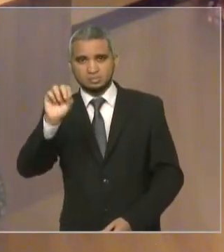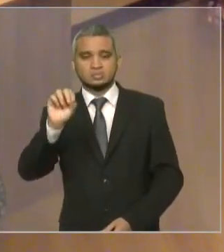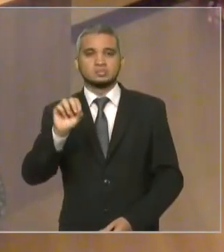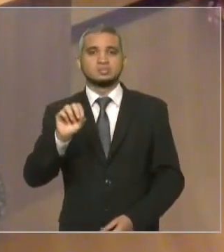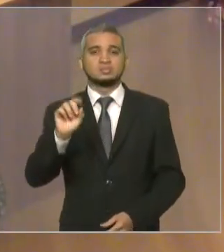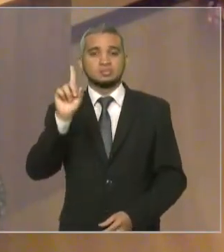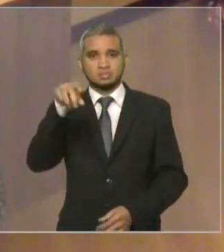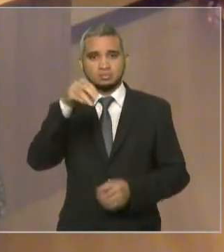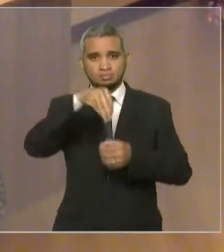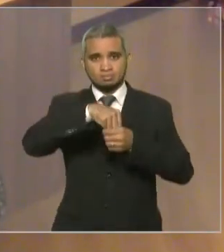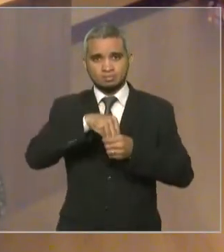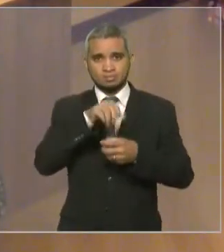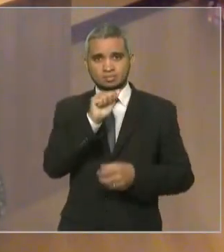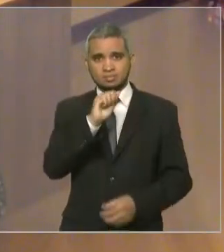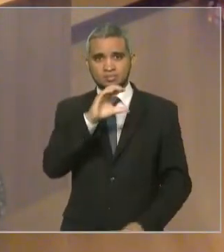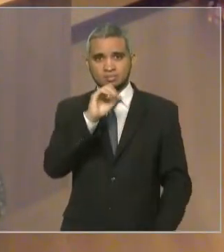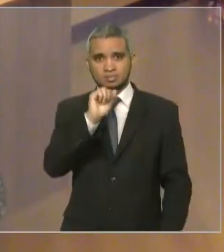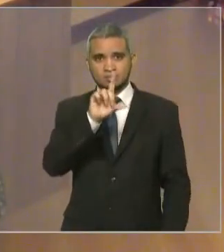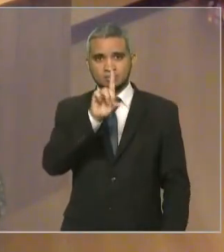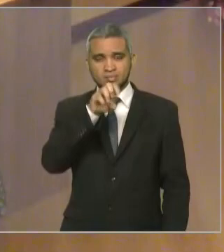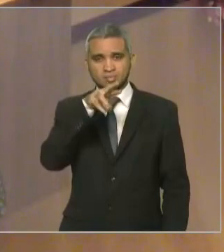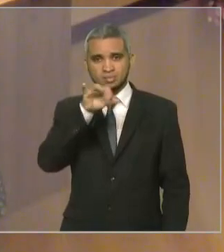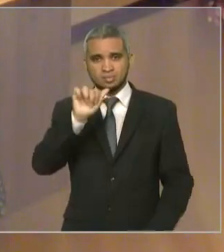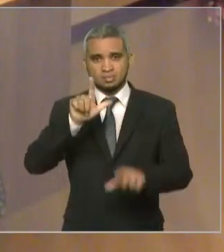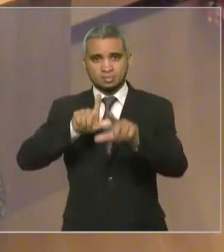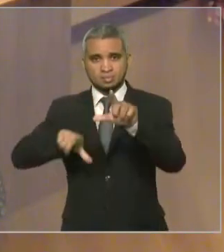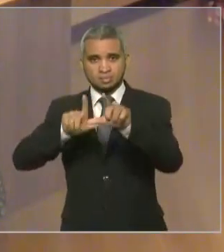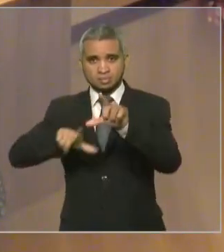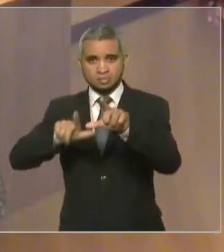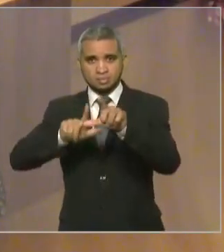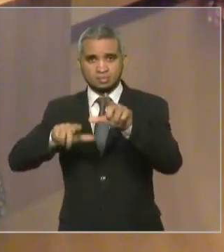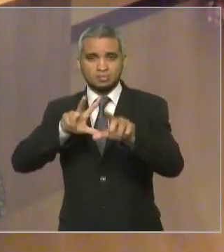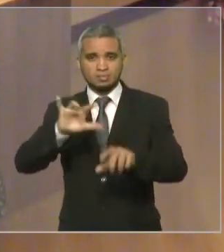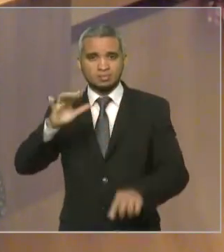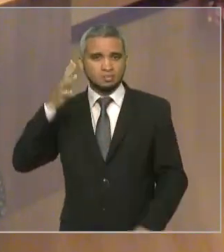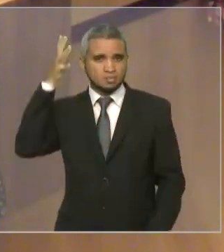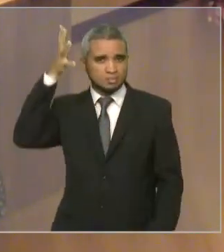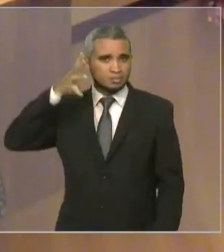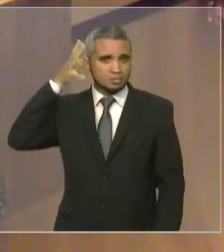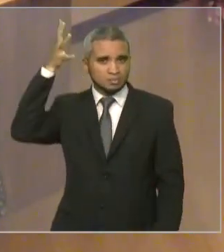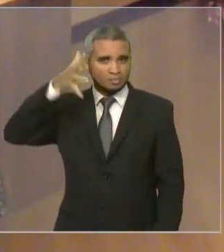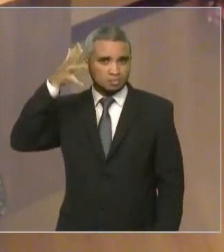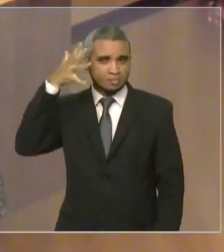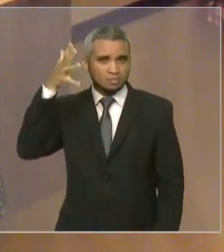fará uma palestra sobre os 184 anos da Assembleia.